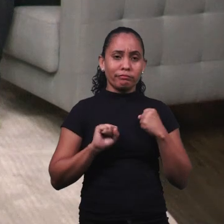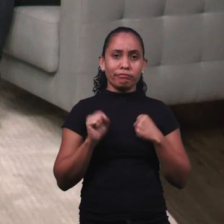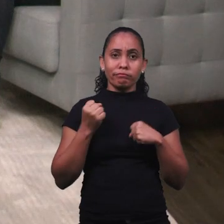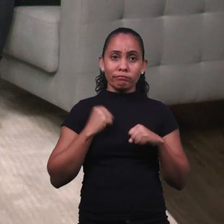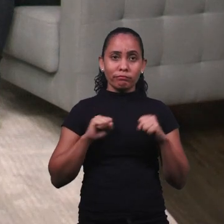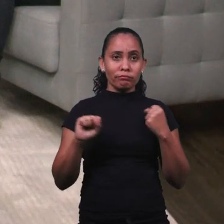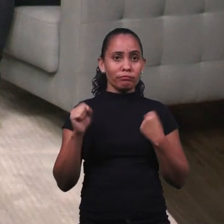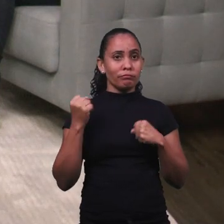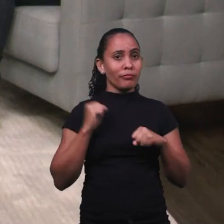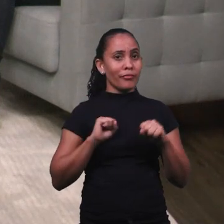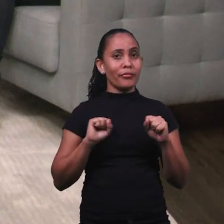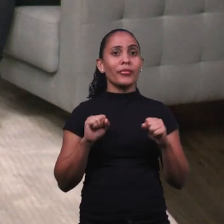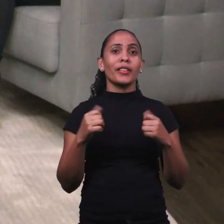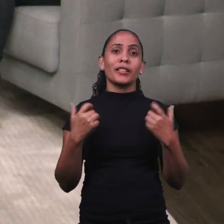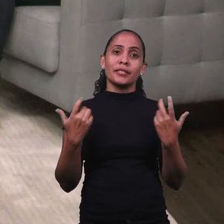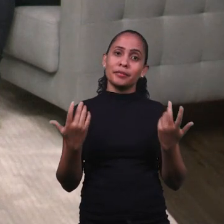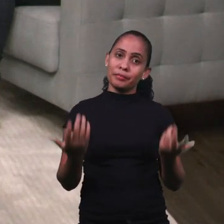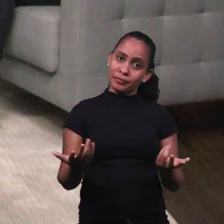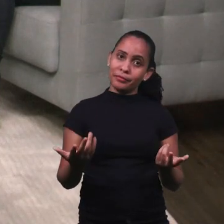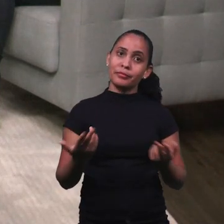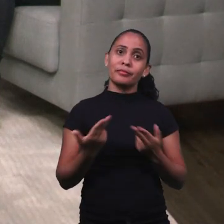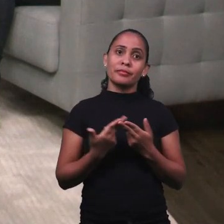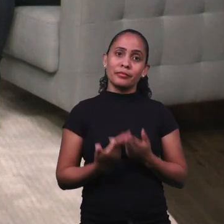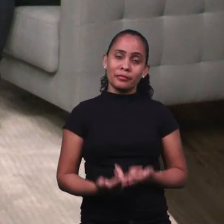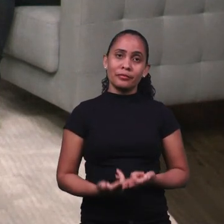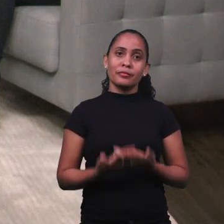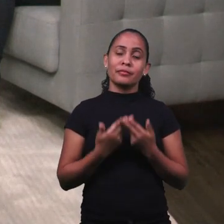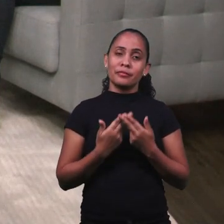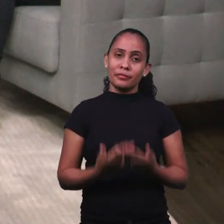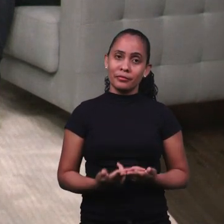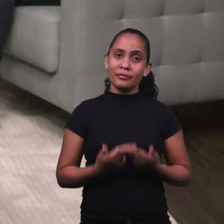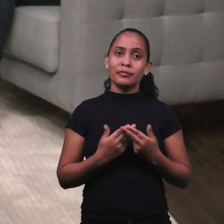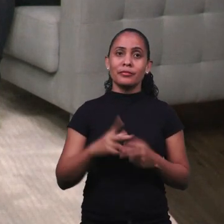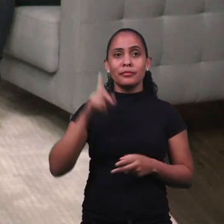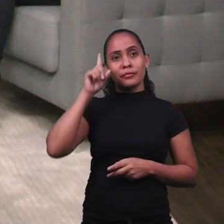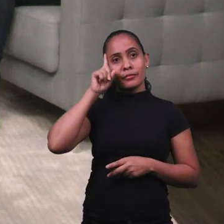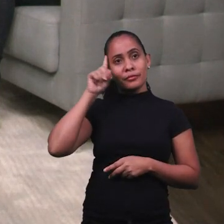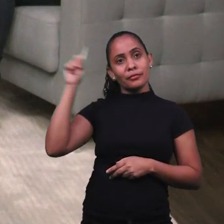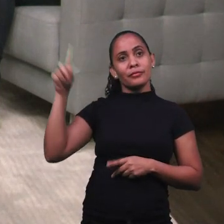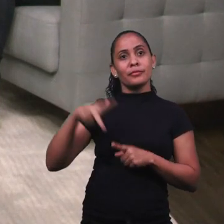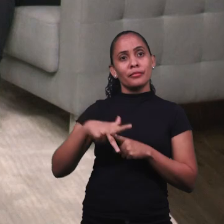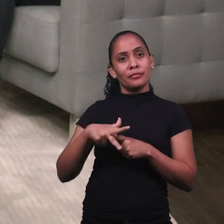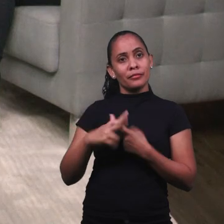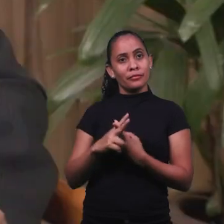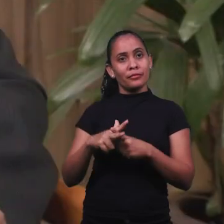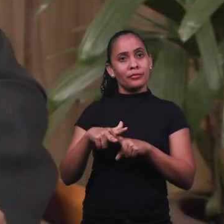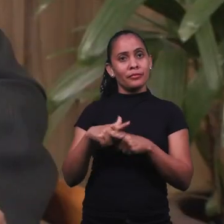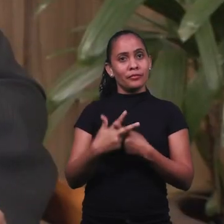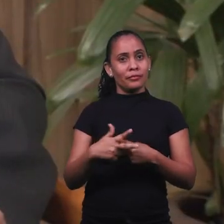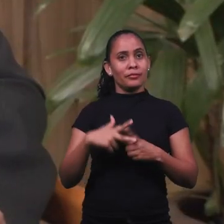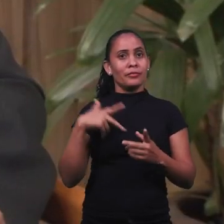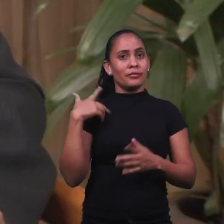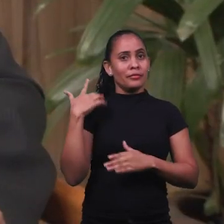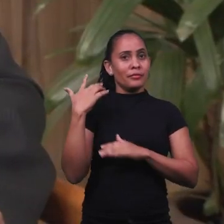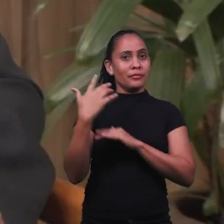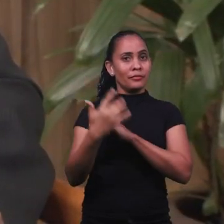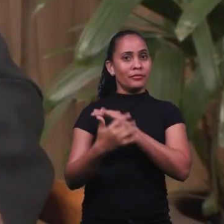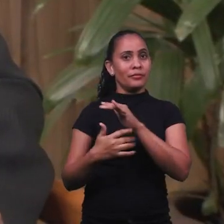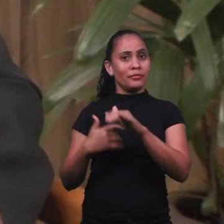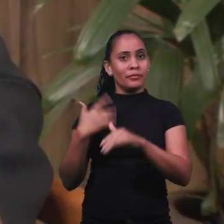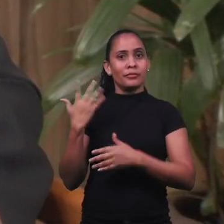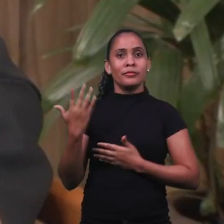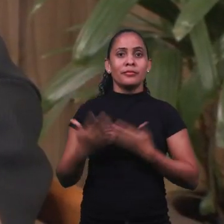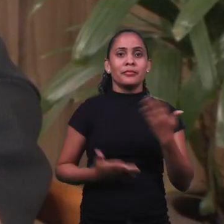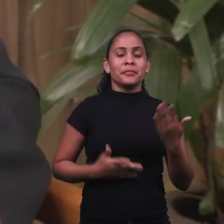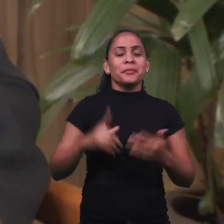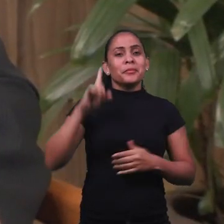angústias, na nossa ansiedade, a paciência de Deus coloca todas as coisas no lugar e vamos avançando os anos, servindo